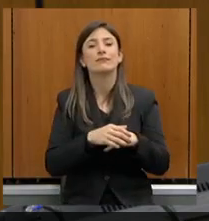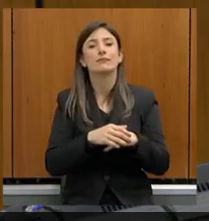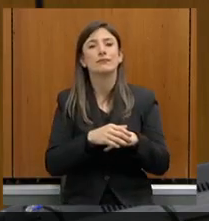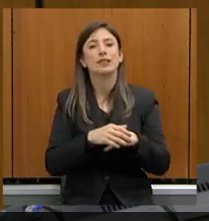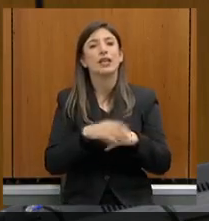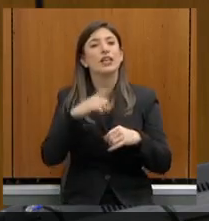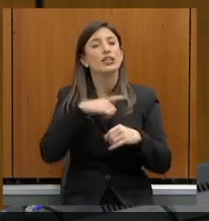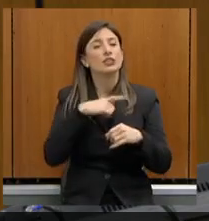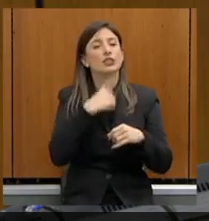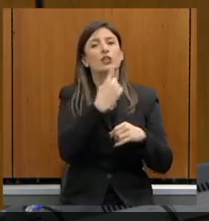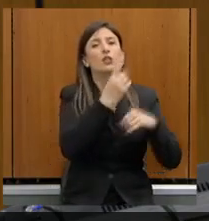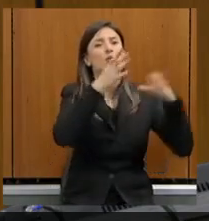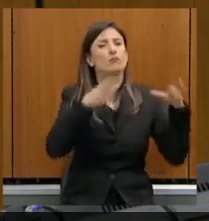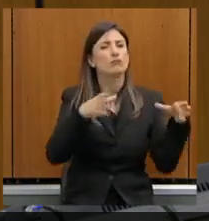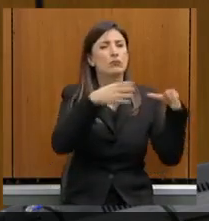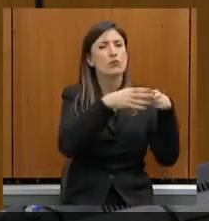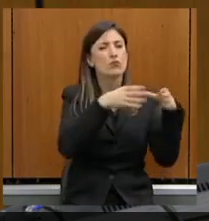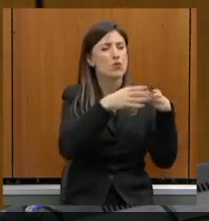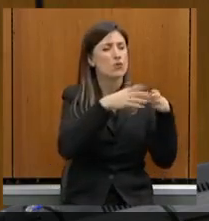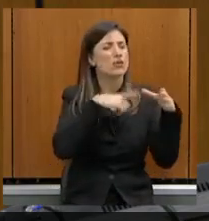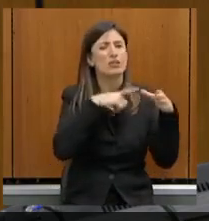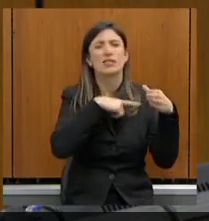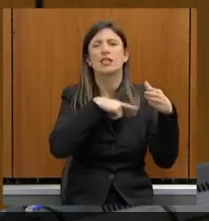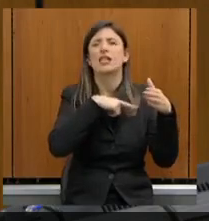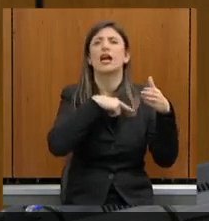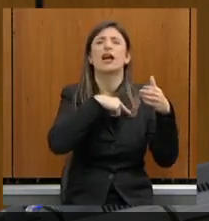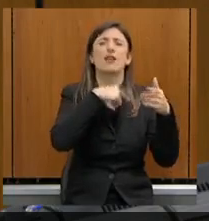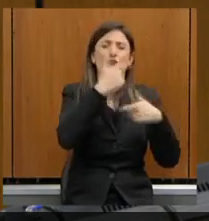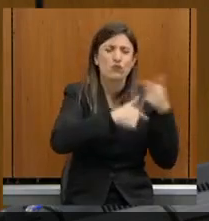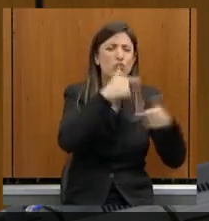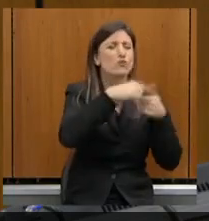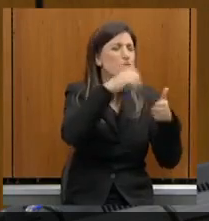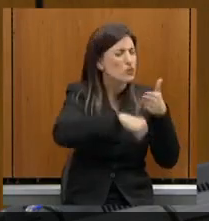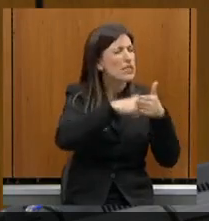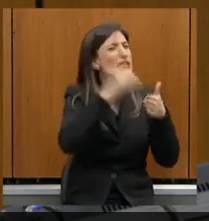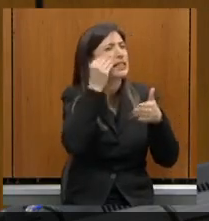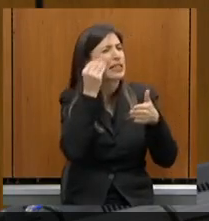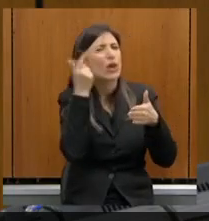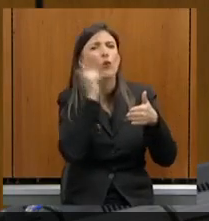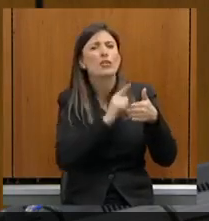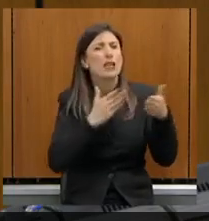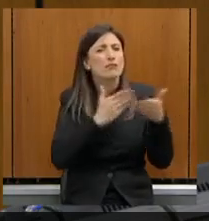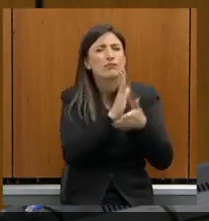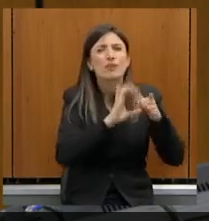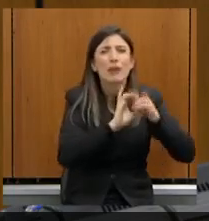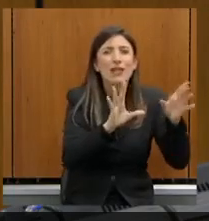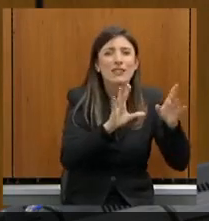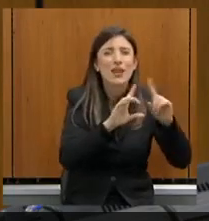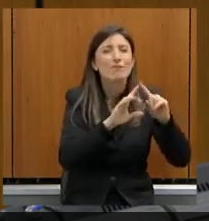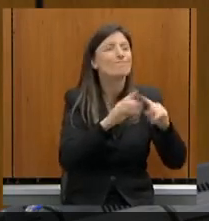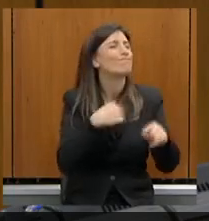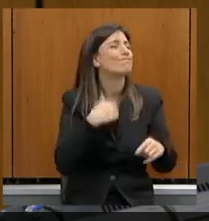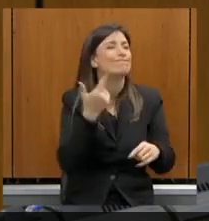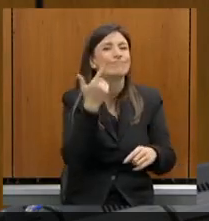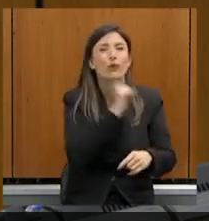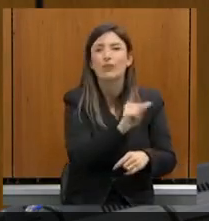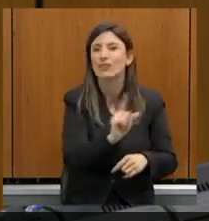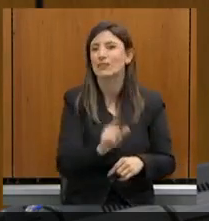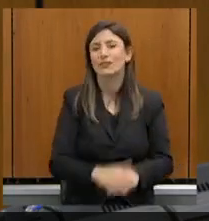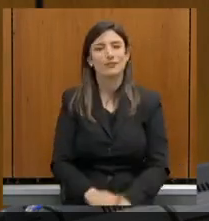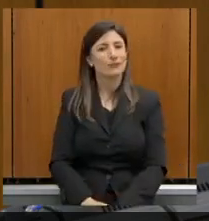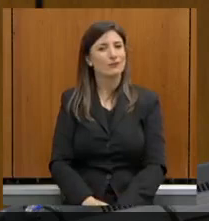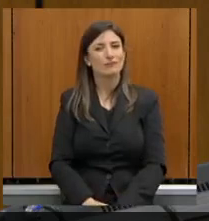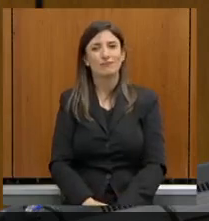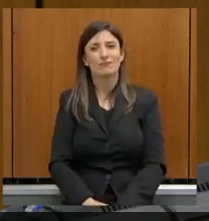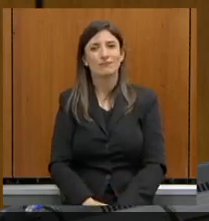estava lá lutando para conseguir a liberação, não conseguiu. Não conseguiu e já estão